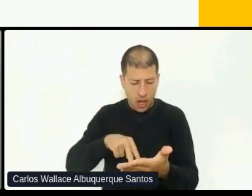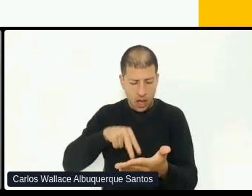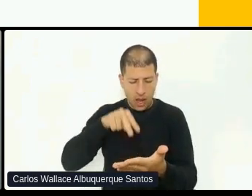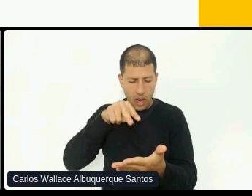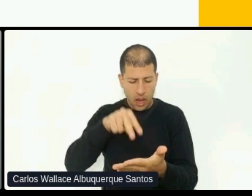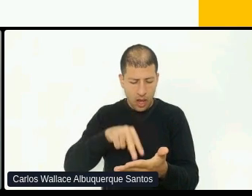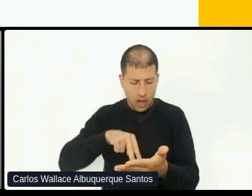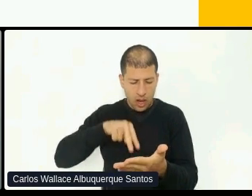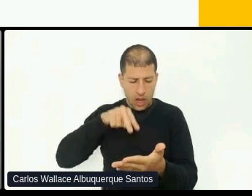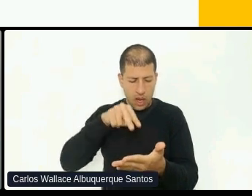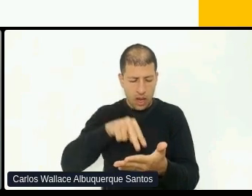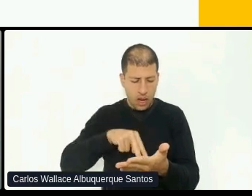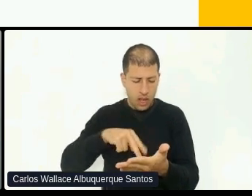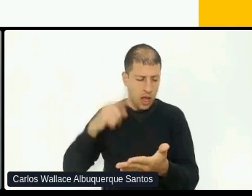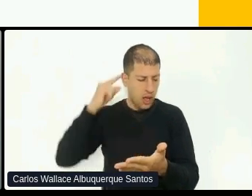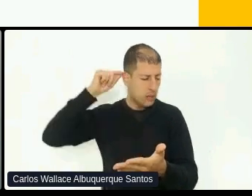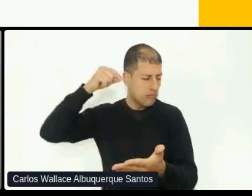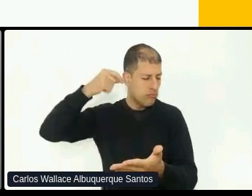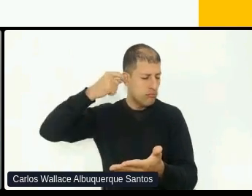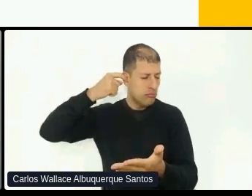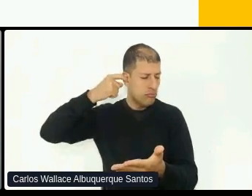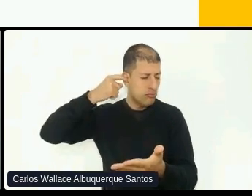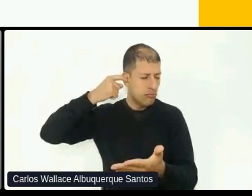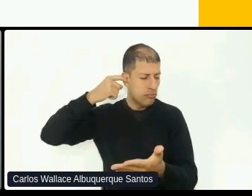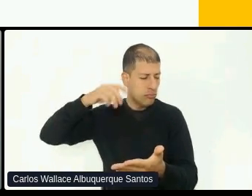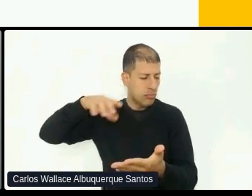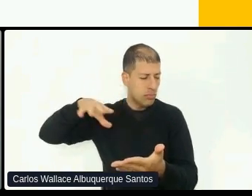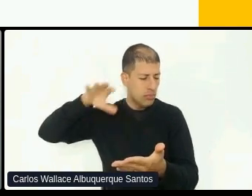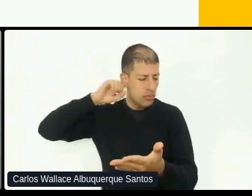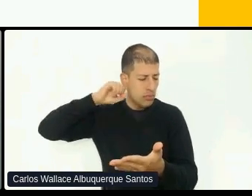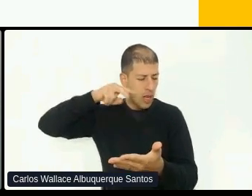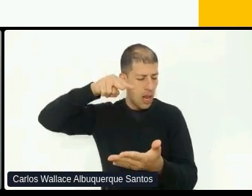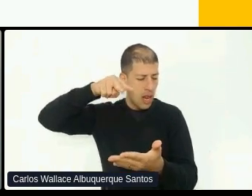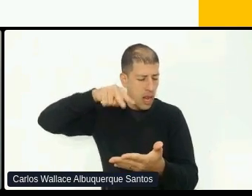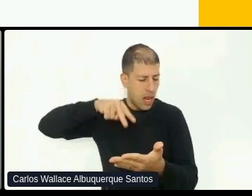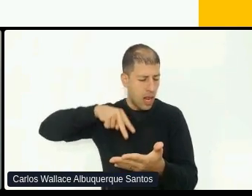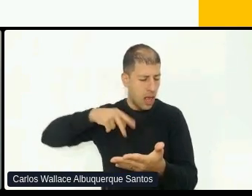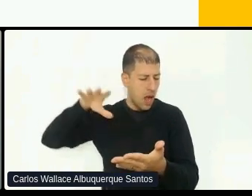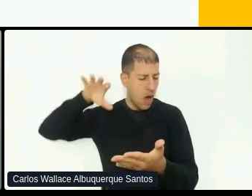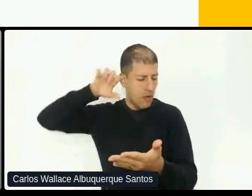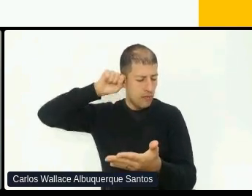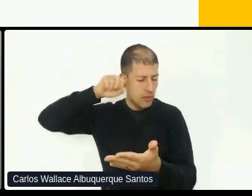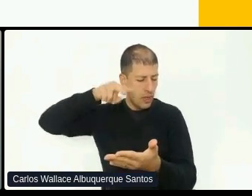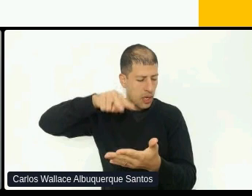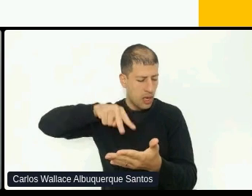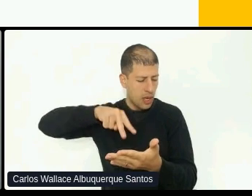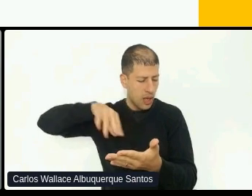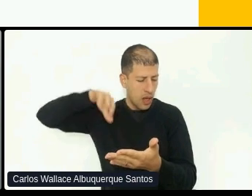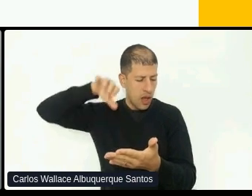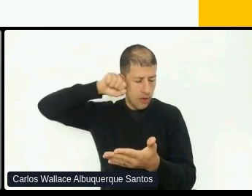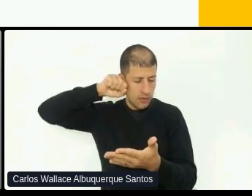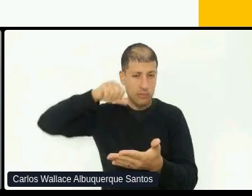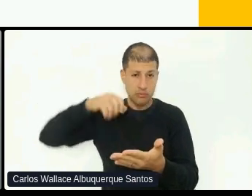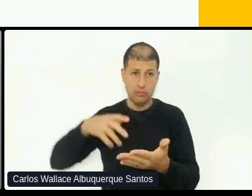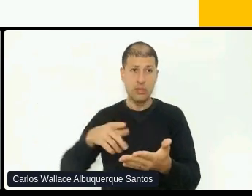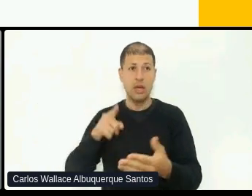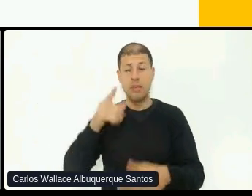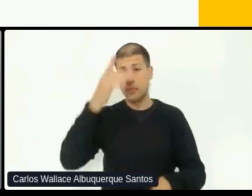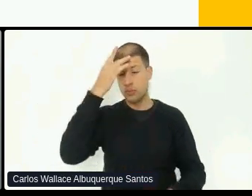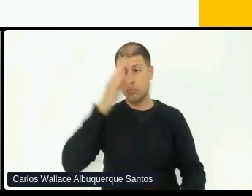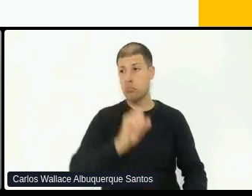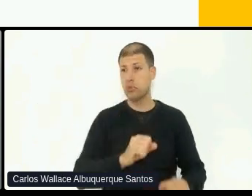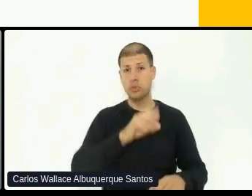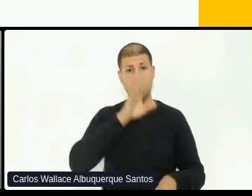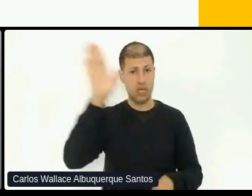e vai num fone de ouvido aqui que está acoplado ao óculos, ele vai lendo o livro para a pessoa. Então uma pessoa pode ir num restaurante, pegar